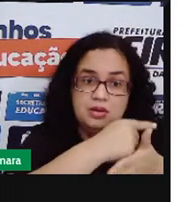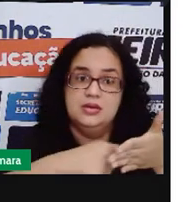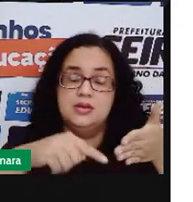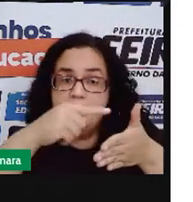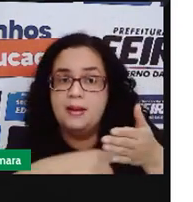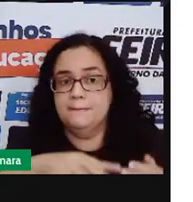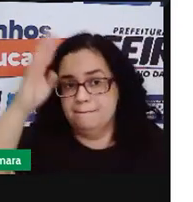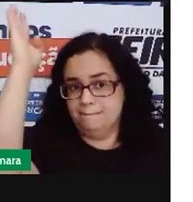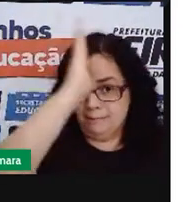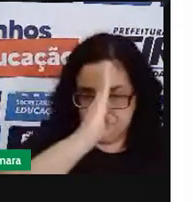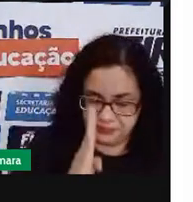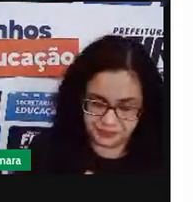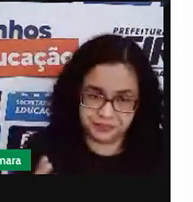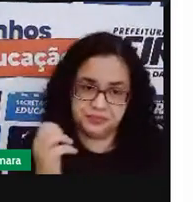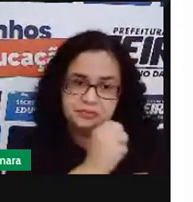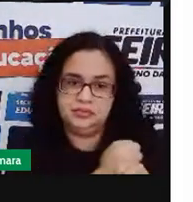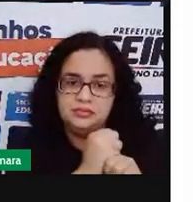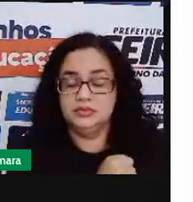brasileiro, de